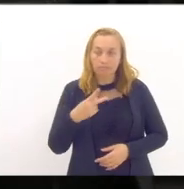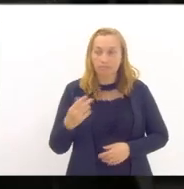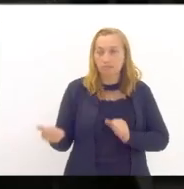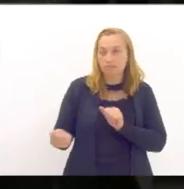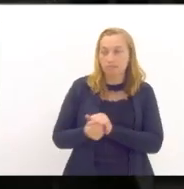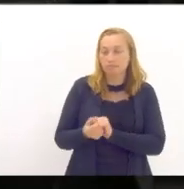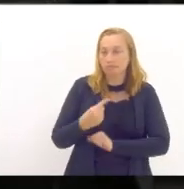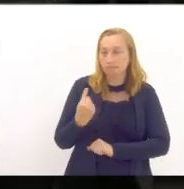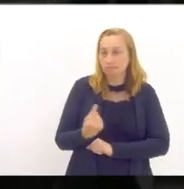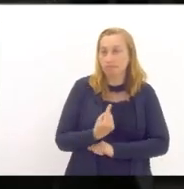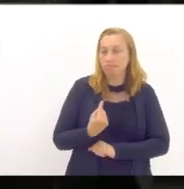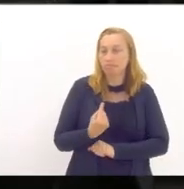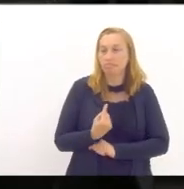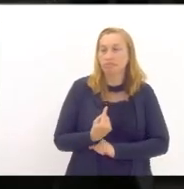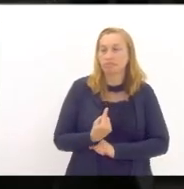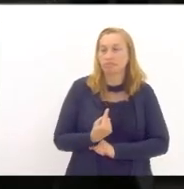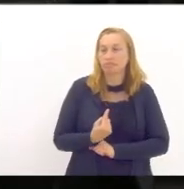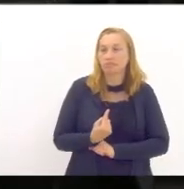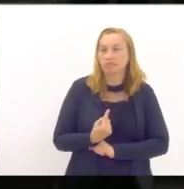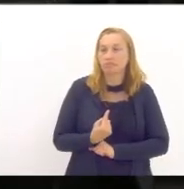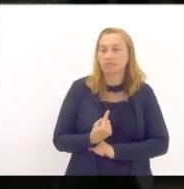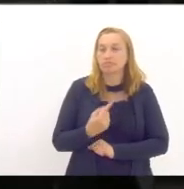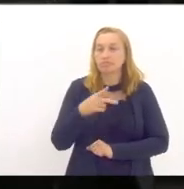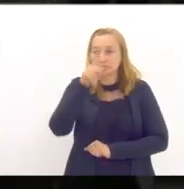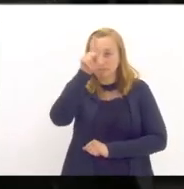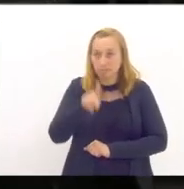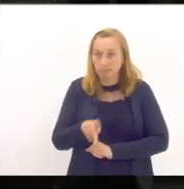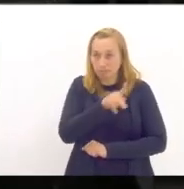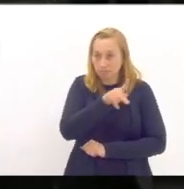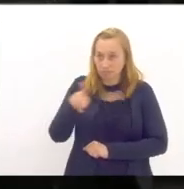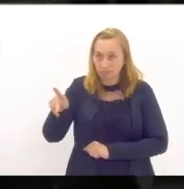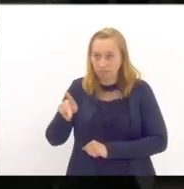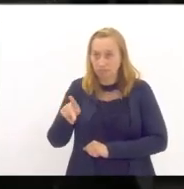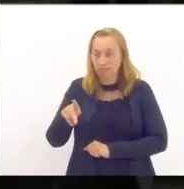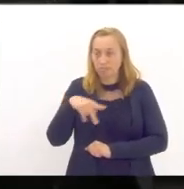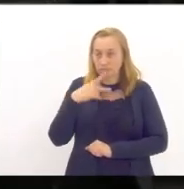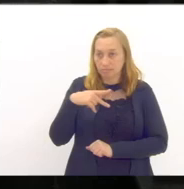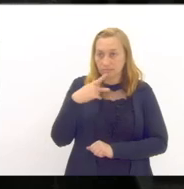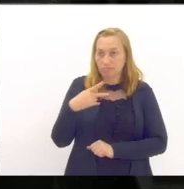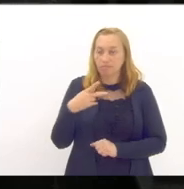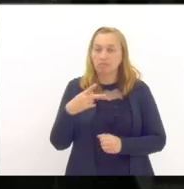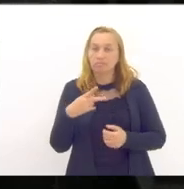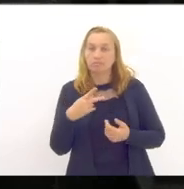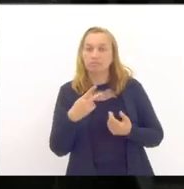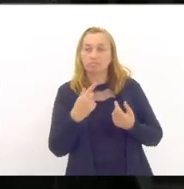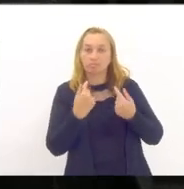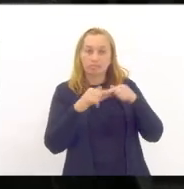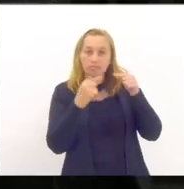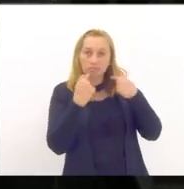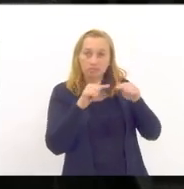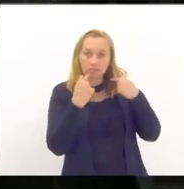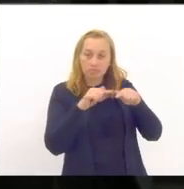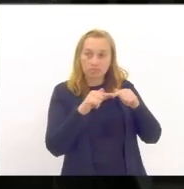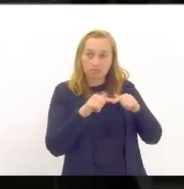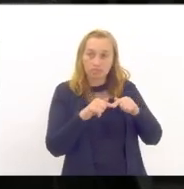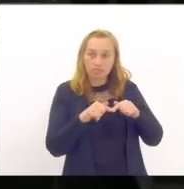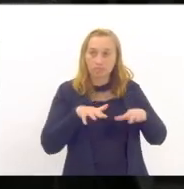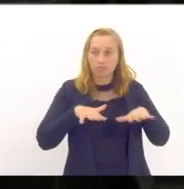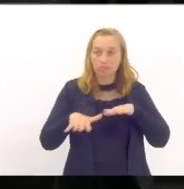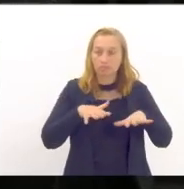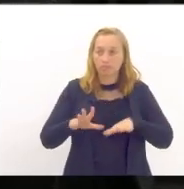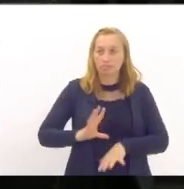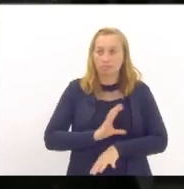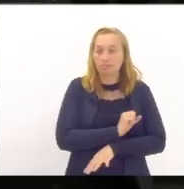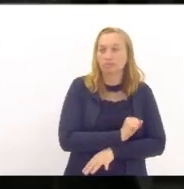lado quando um padre, que com dizeres homofóbicos, criticou uma livre manifestação do